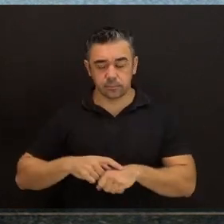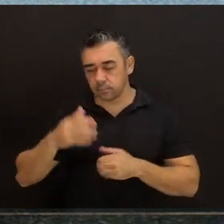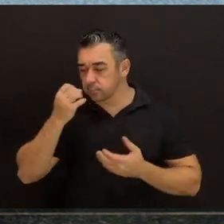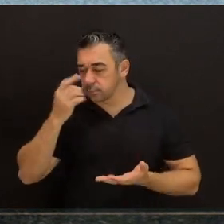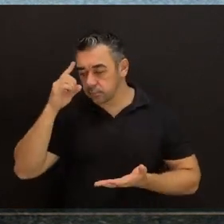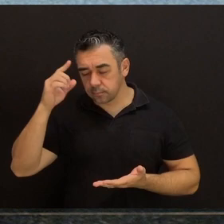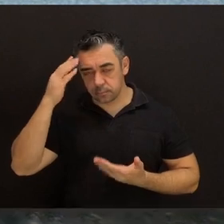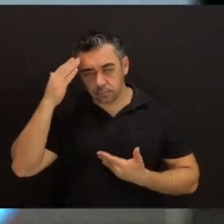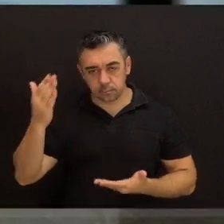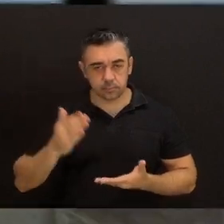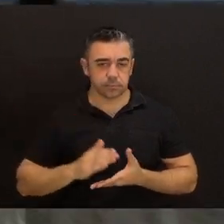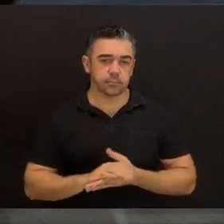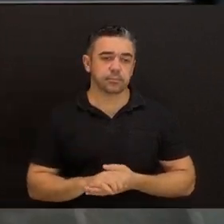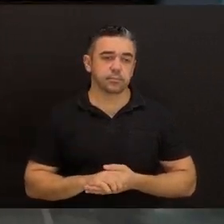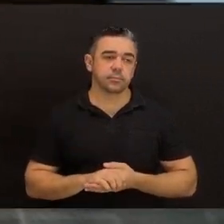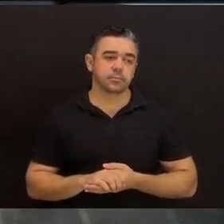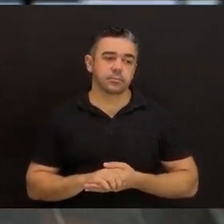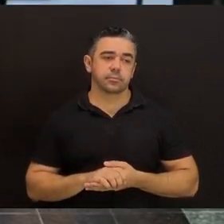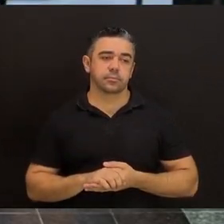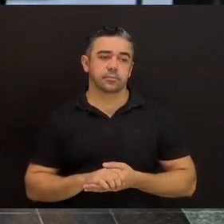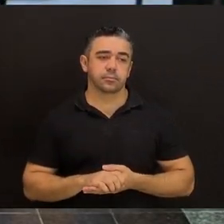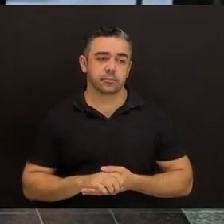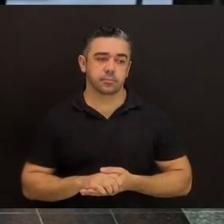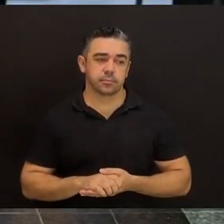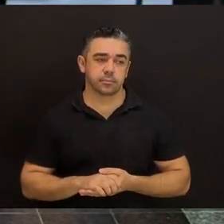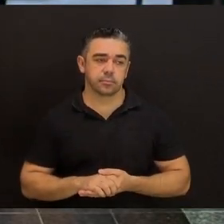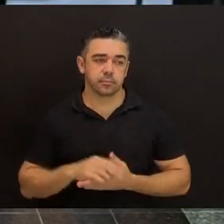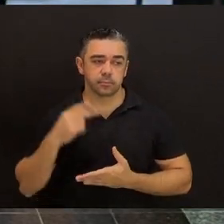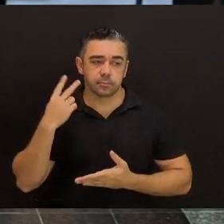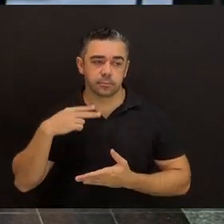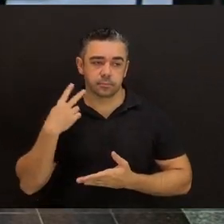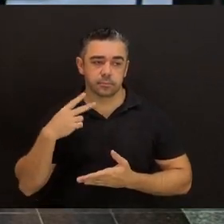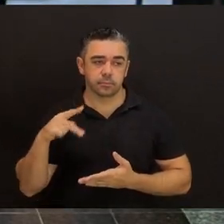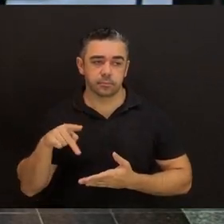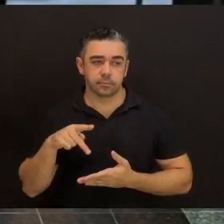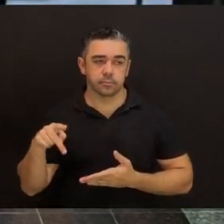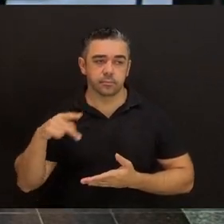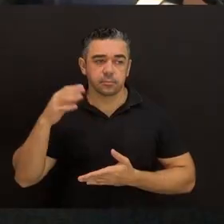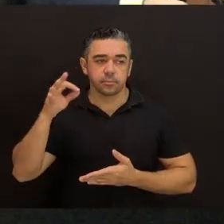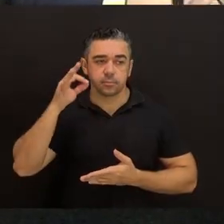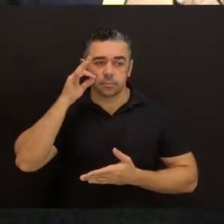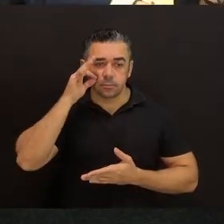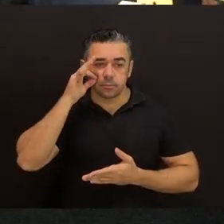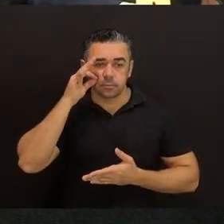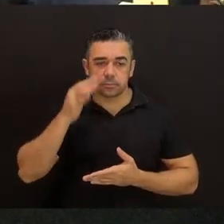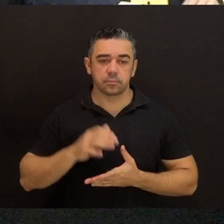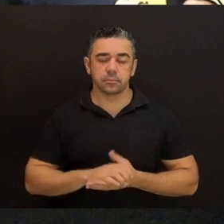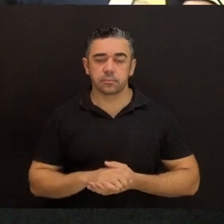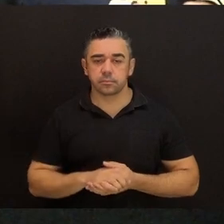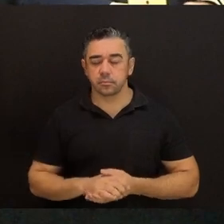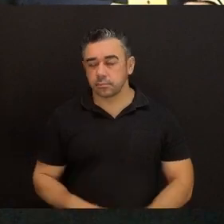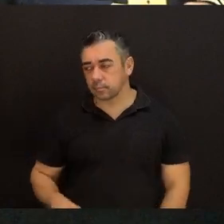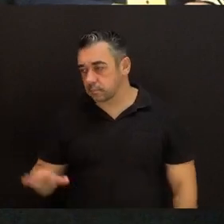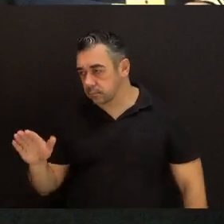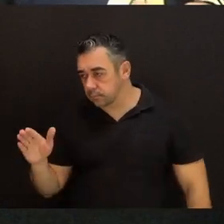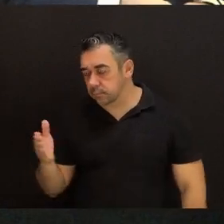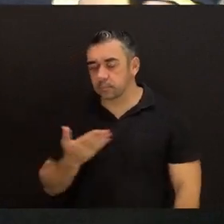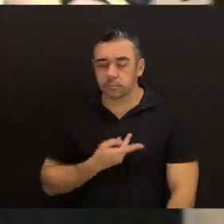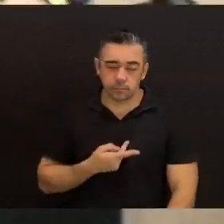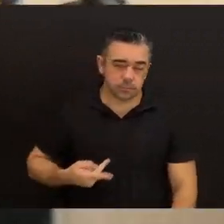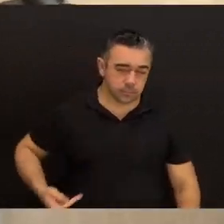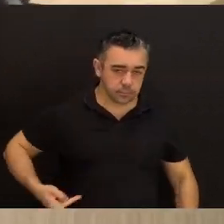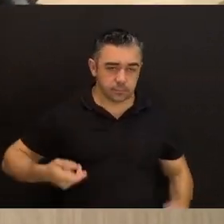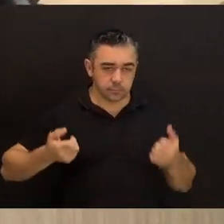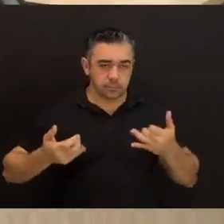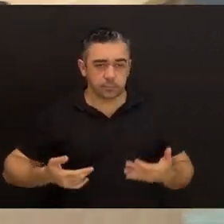obrigado a palavra Vereador Professor Abelino senhor presidente faça o uso da explicação